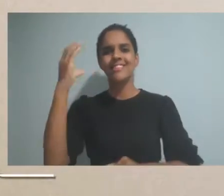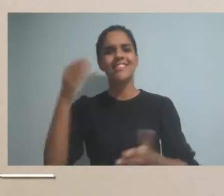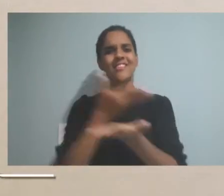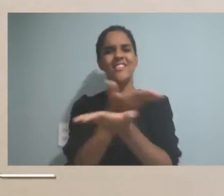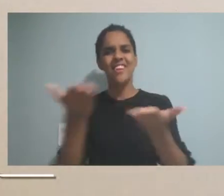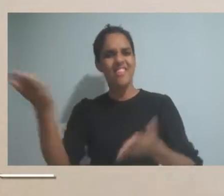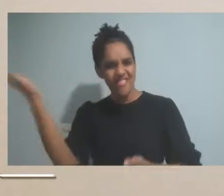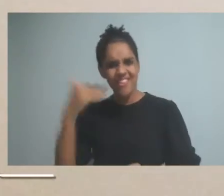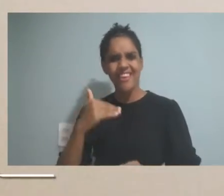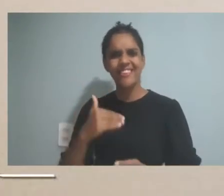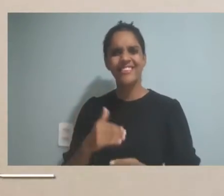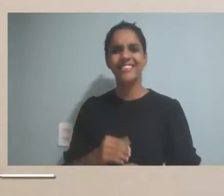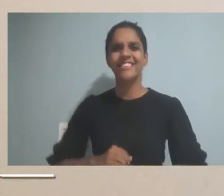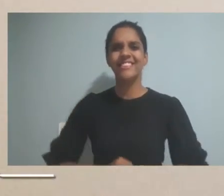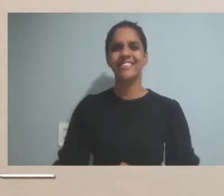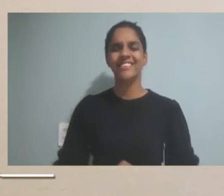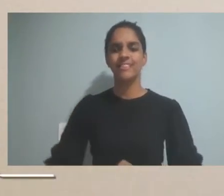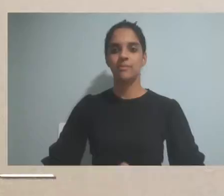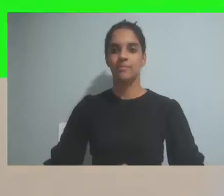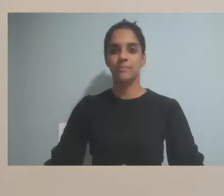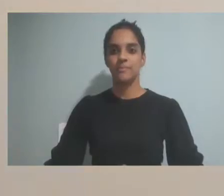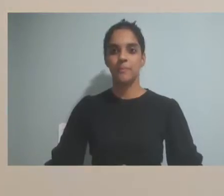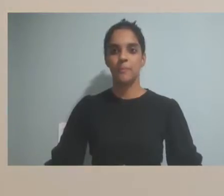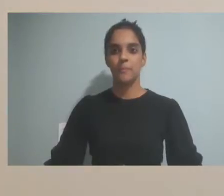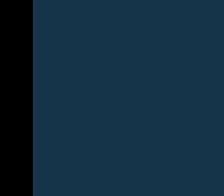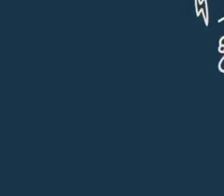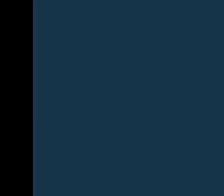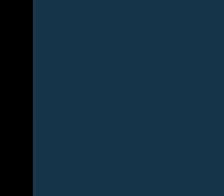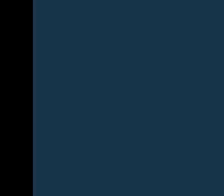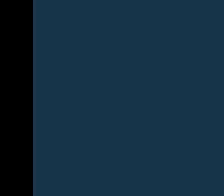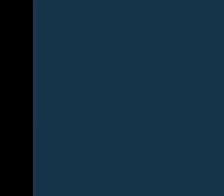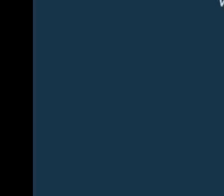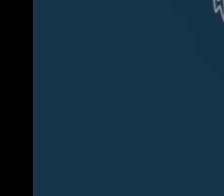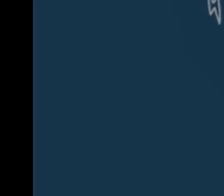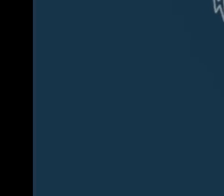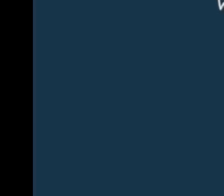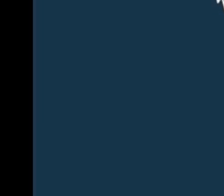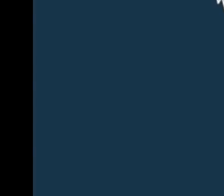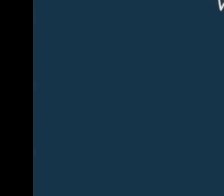ciências para vocês. Vem cá comigo.